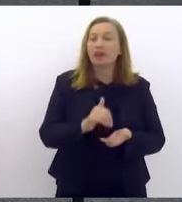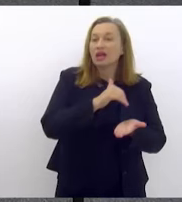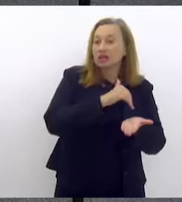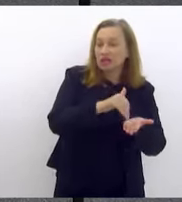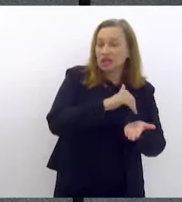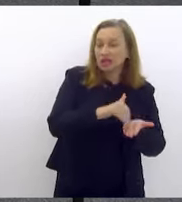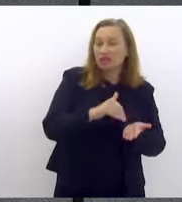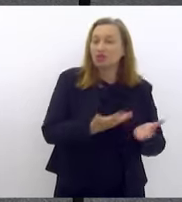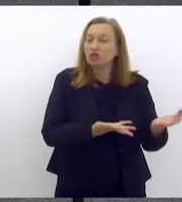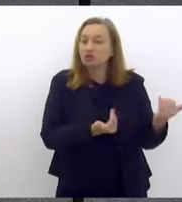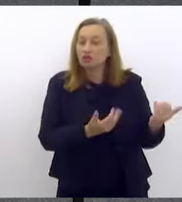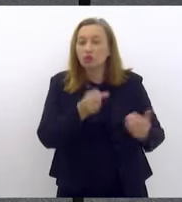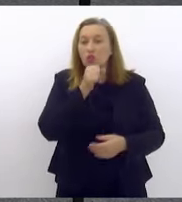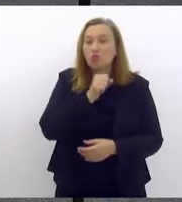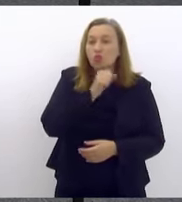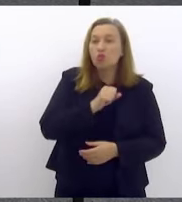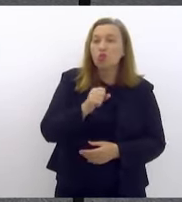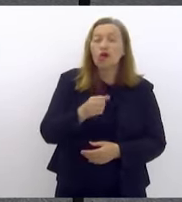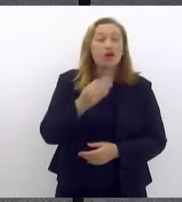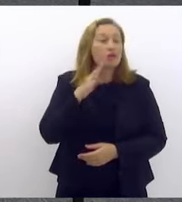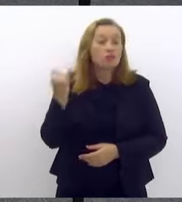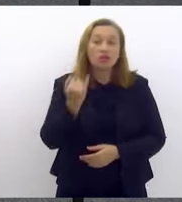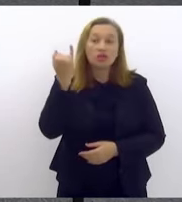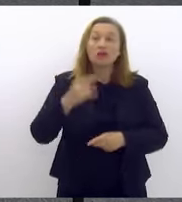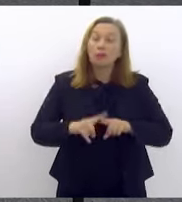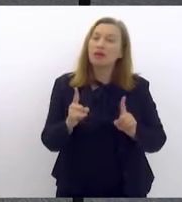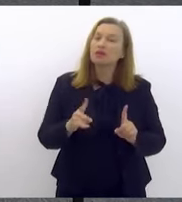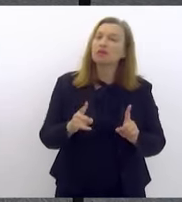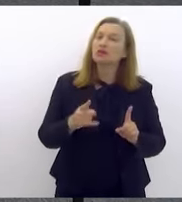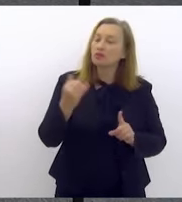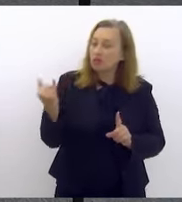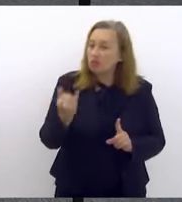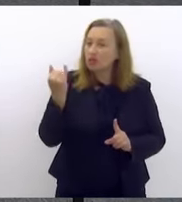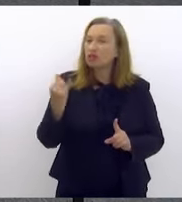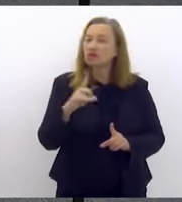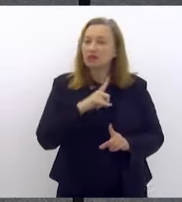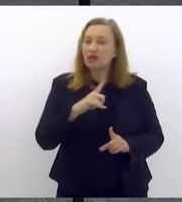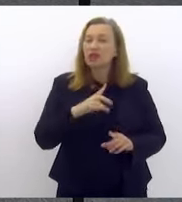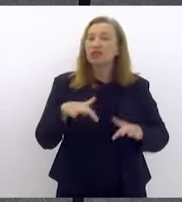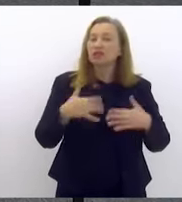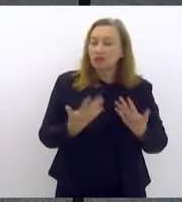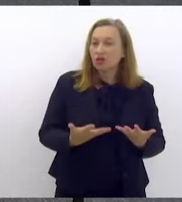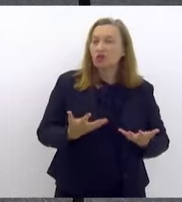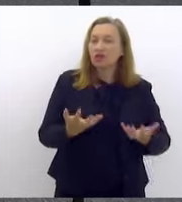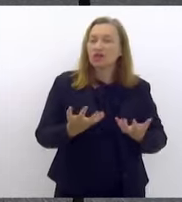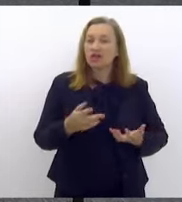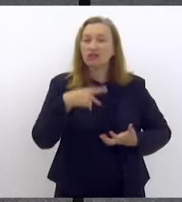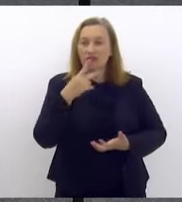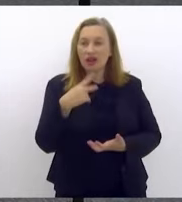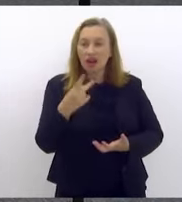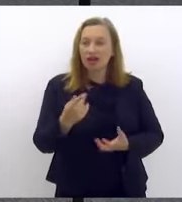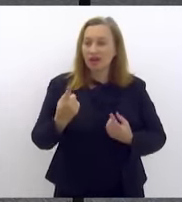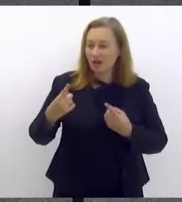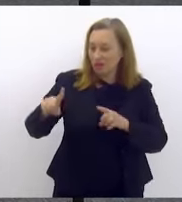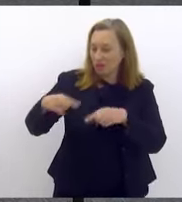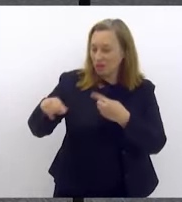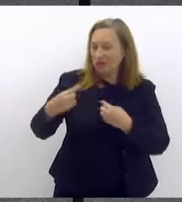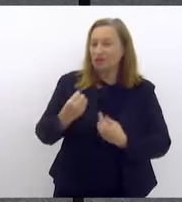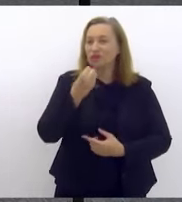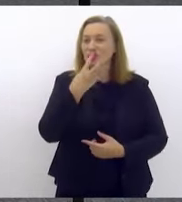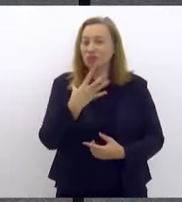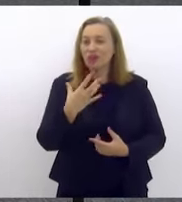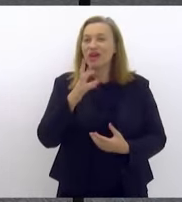Secretaria de Juventude e Envelhecimento é pífio, mas seria meritório que houvesse. Então, queria reafirmar, sei que a provocação foi do bem, vim